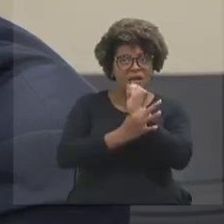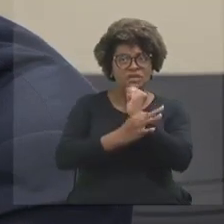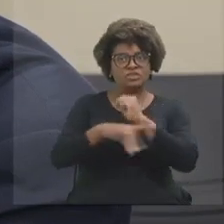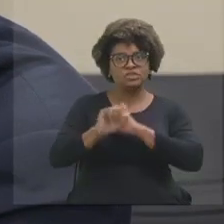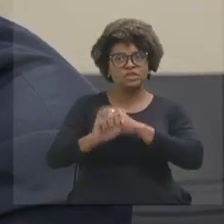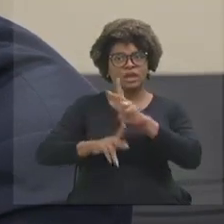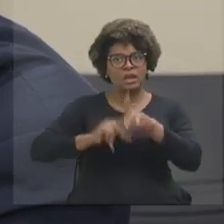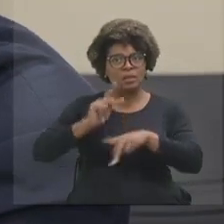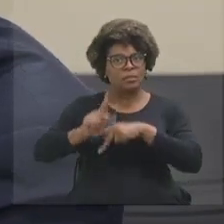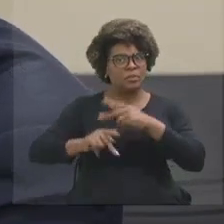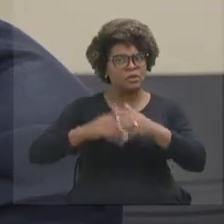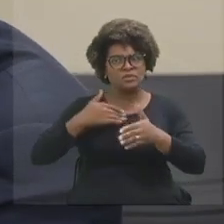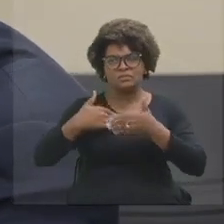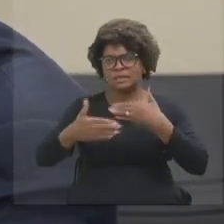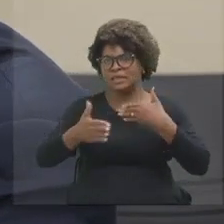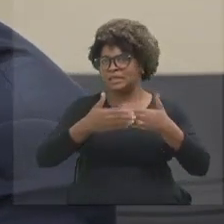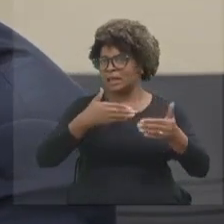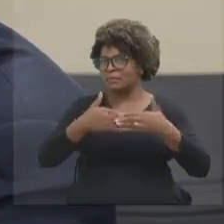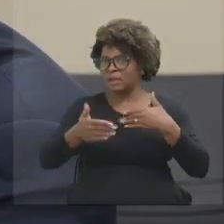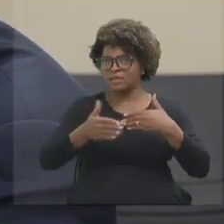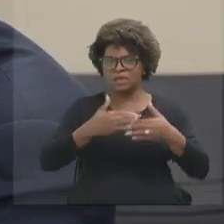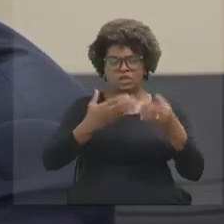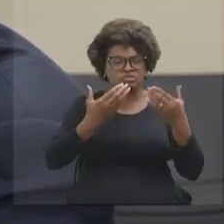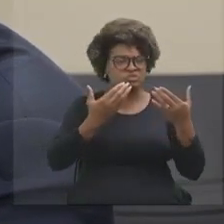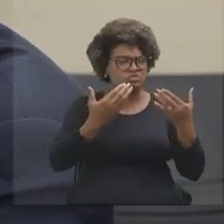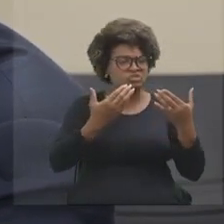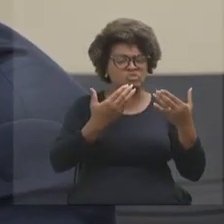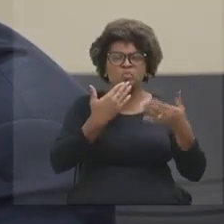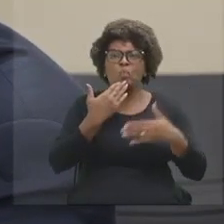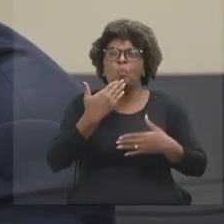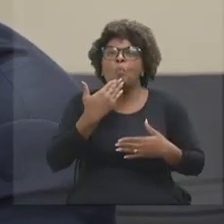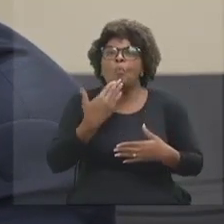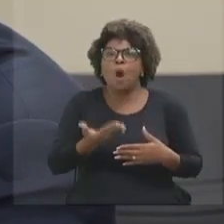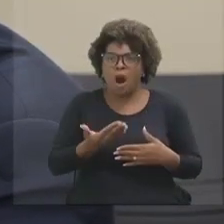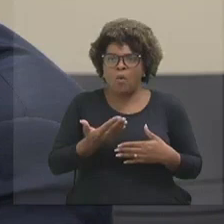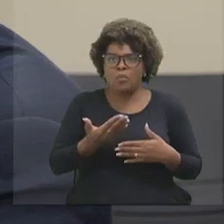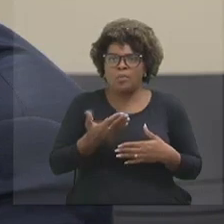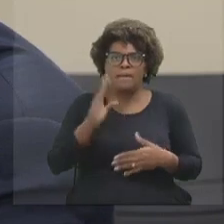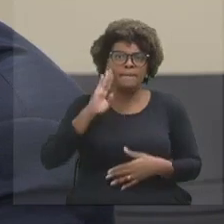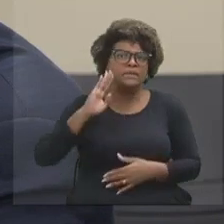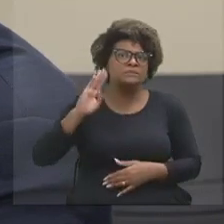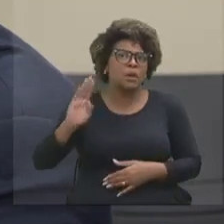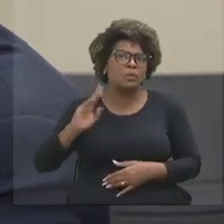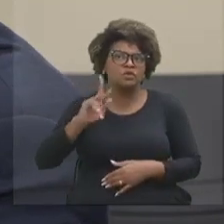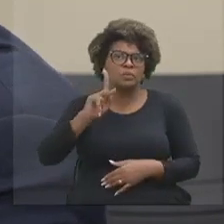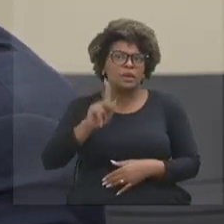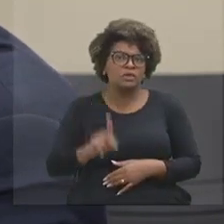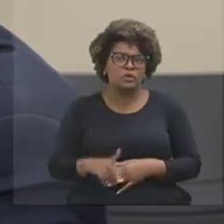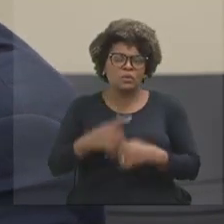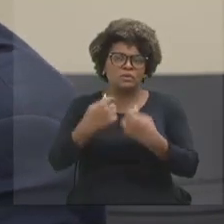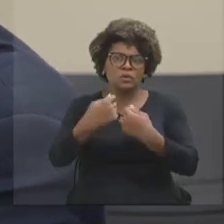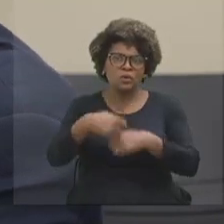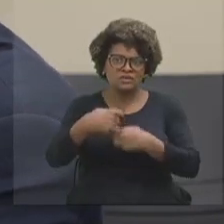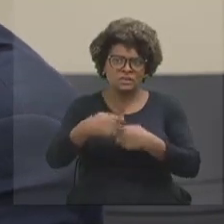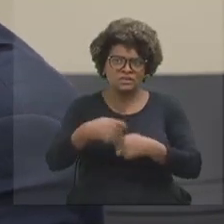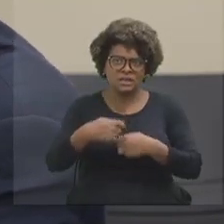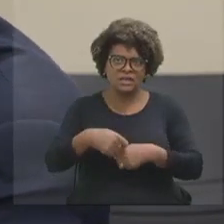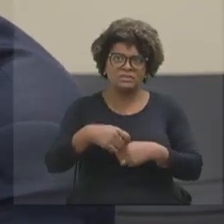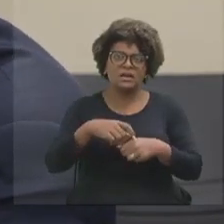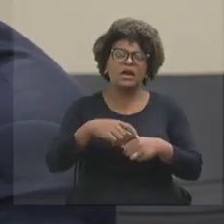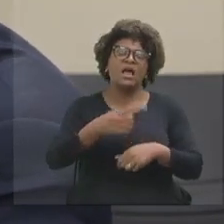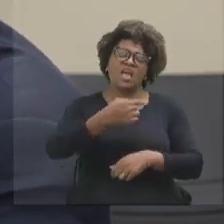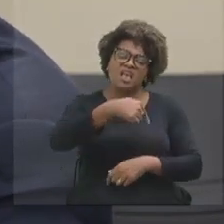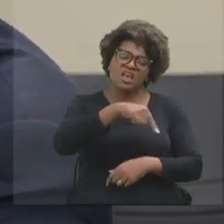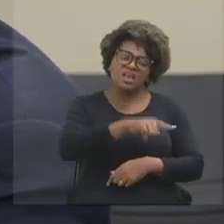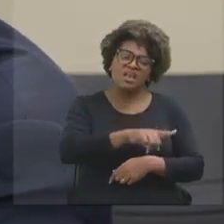Independente de qual for especialmente as mais vulneráveis tem que fazer o fluxo de integralidade lá faz o